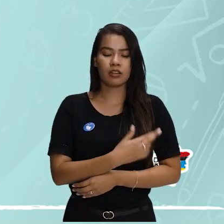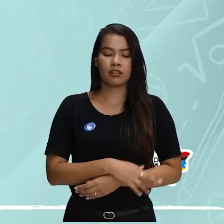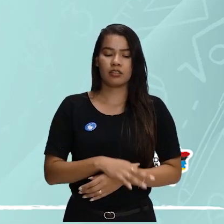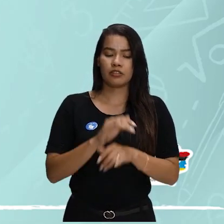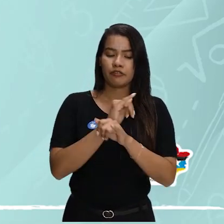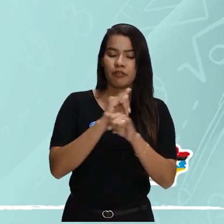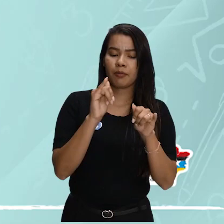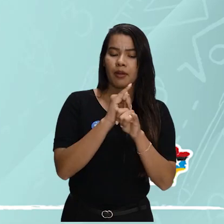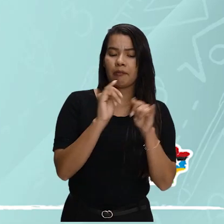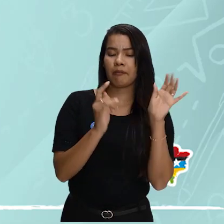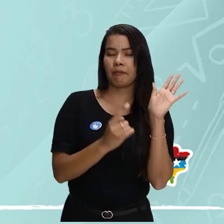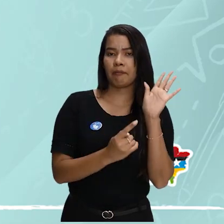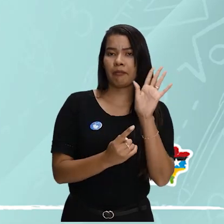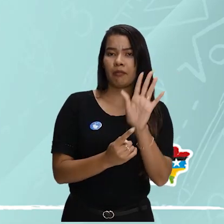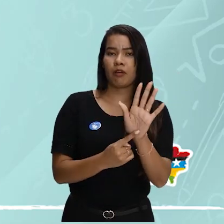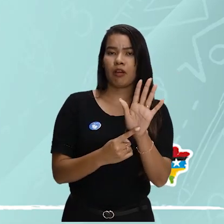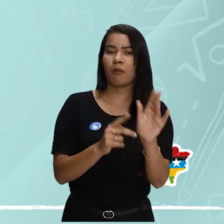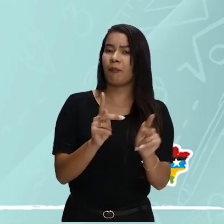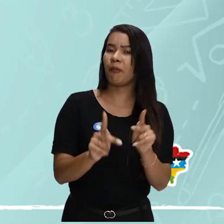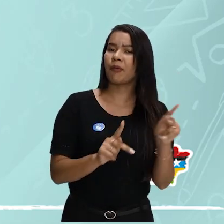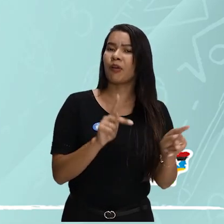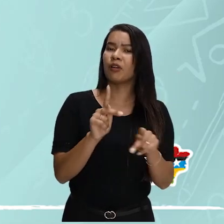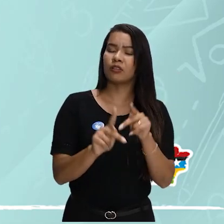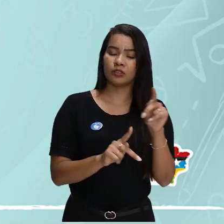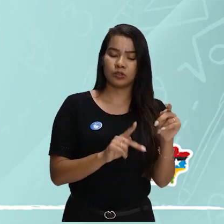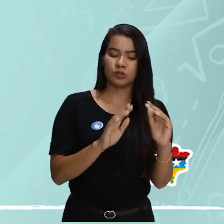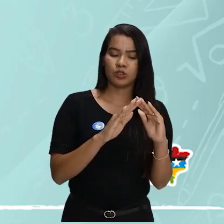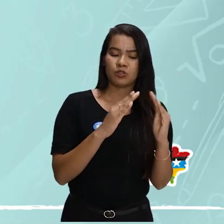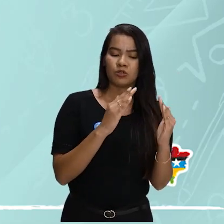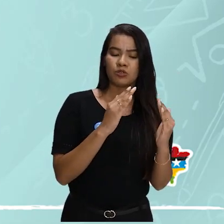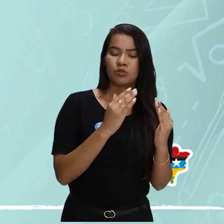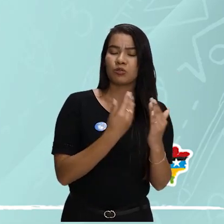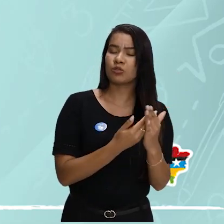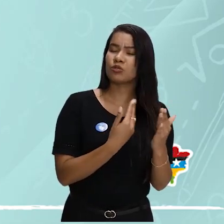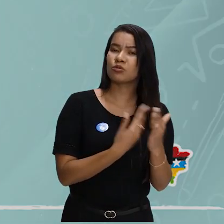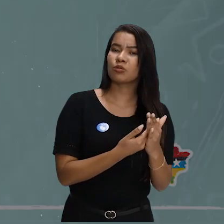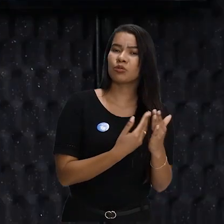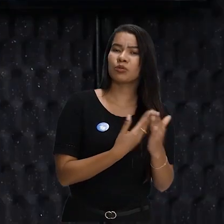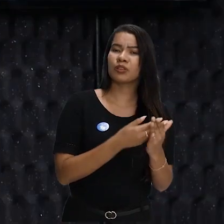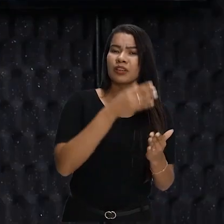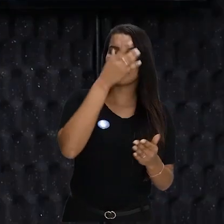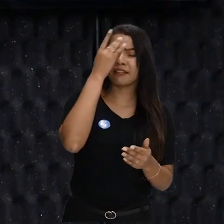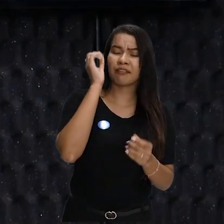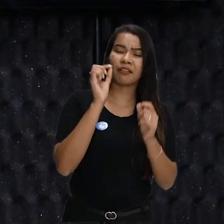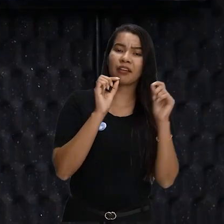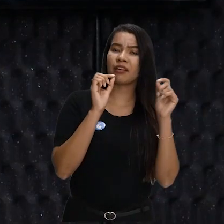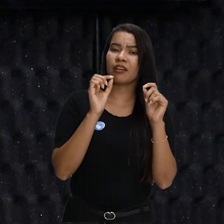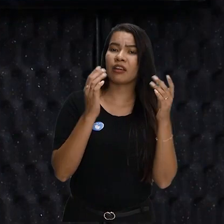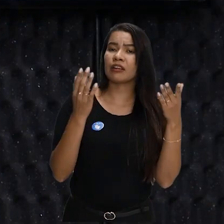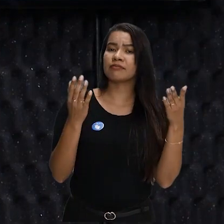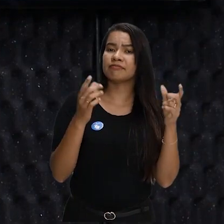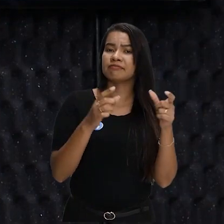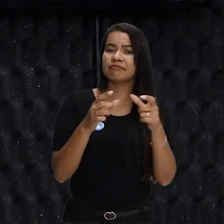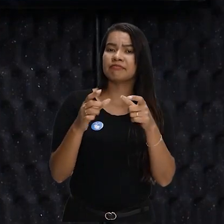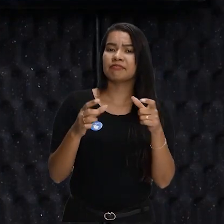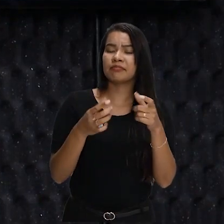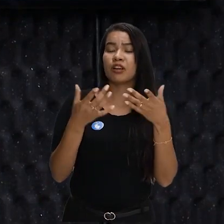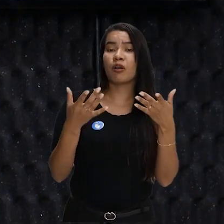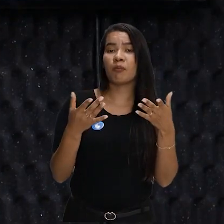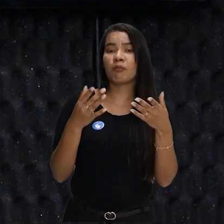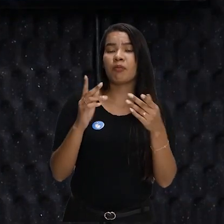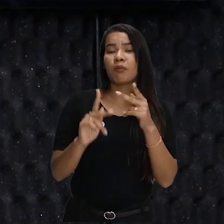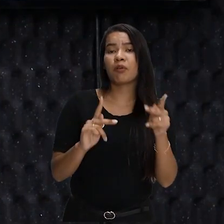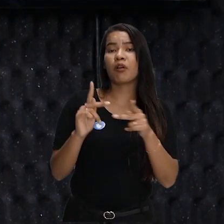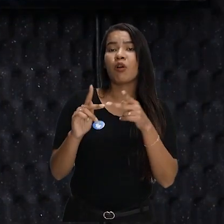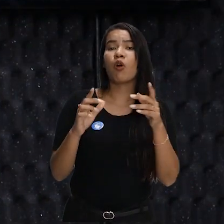Letra A, a população do estudo. Quem é a tua população? Tá? Então, quem faz o trabalho estatístico tem que saber onde é a população, onde é que ele